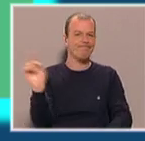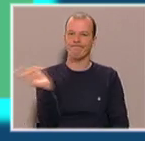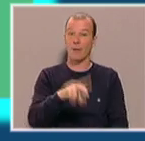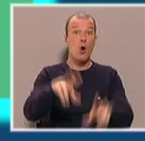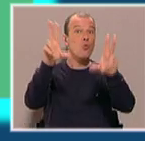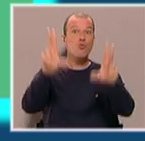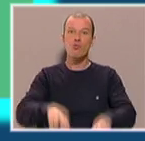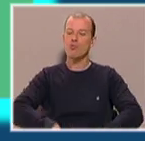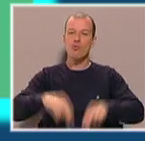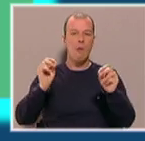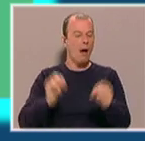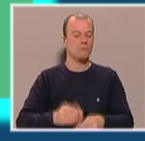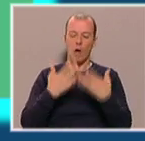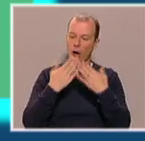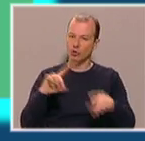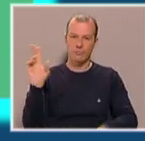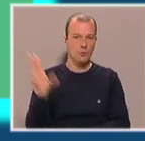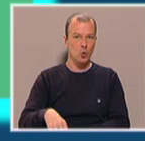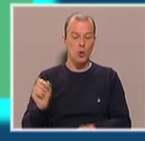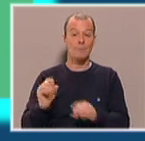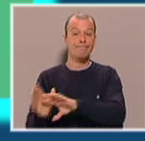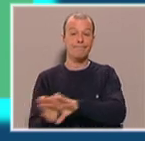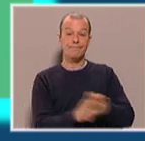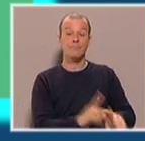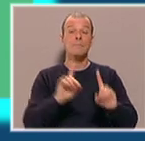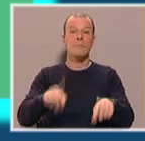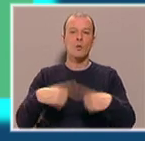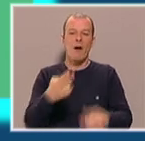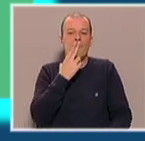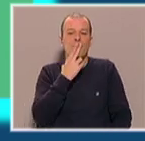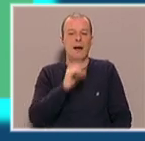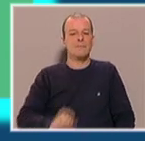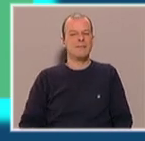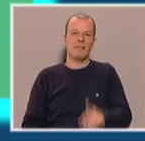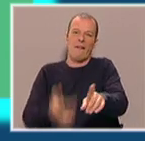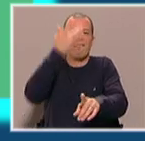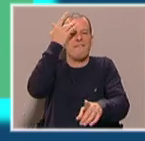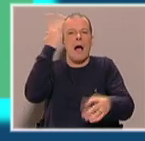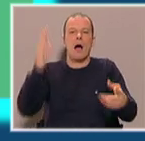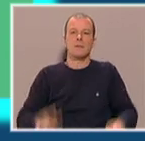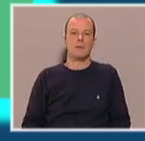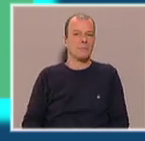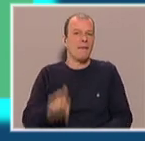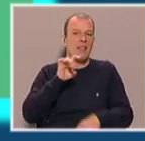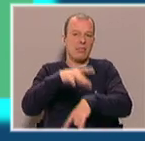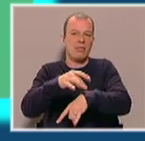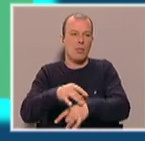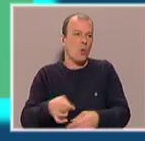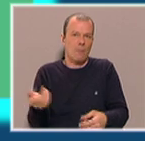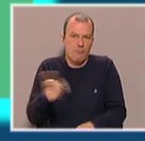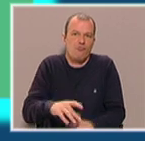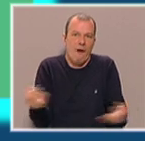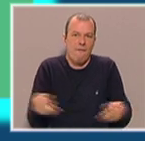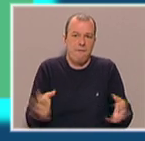nunca se deve espirrar para as mãos. Depois, fumar. Esta é muito fácil, claro que não previne, até provoca doenças, não